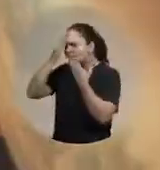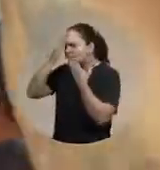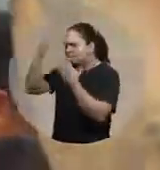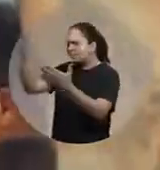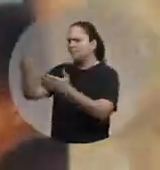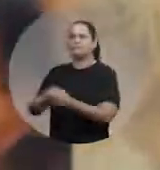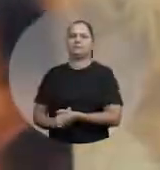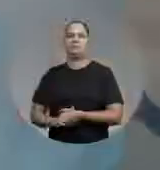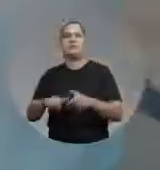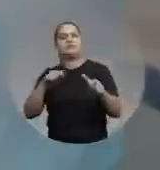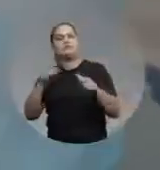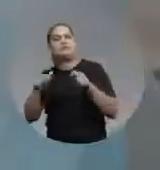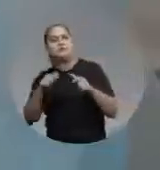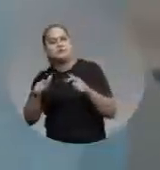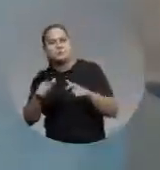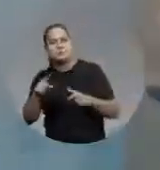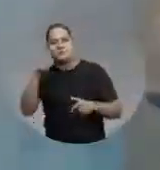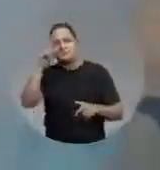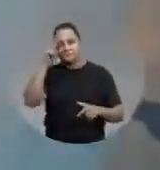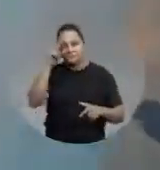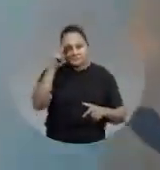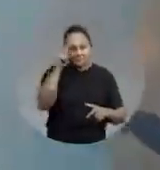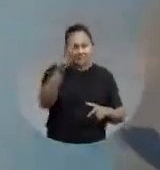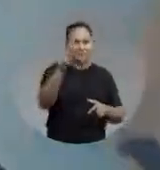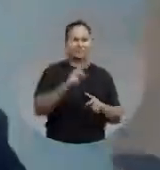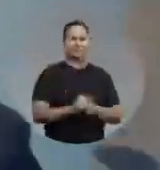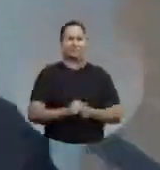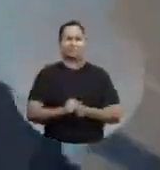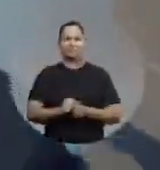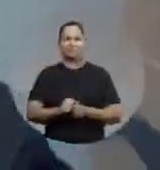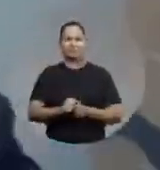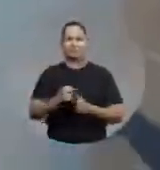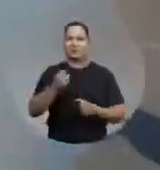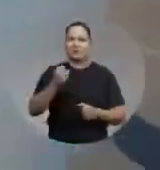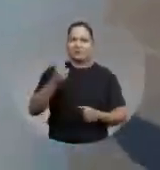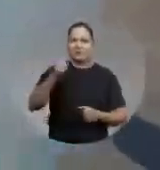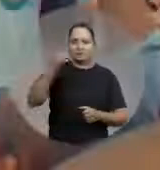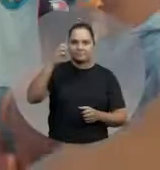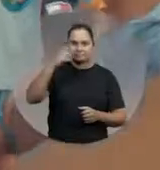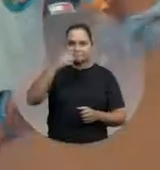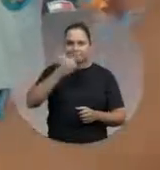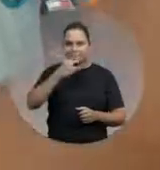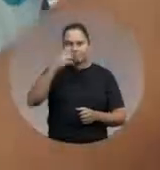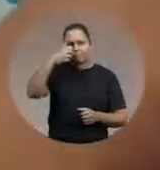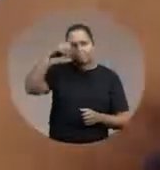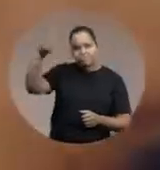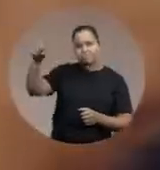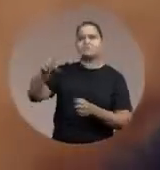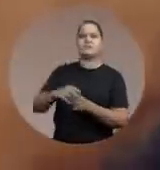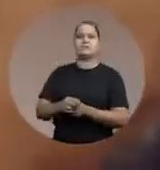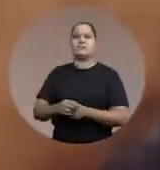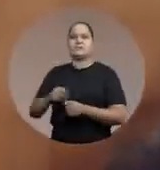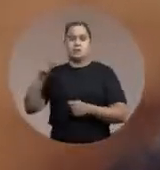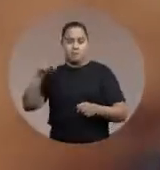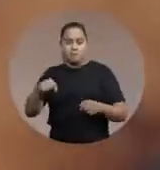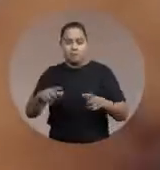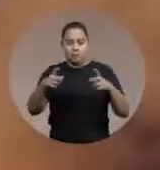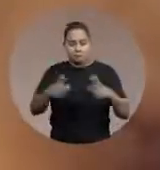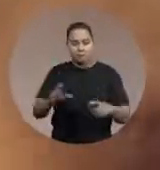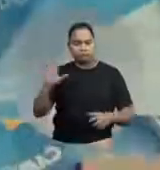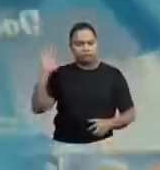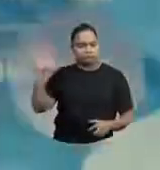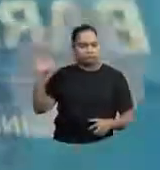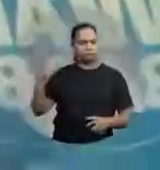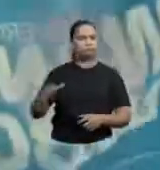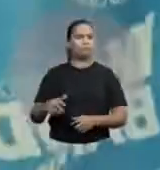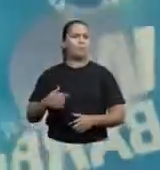Foi um trabalho árduo, mas graças a Deus, o meu palanque, os meus amigos não agrediram ninguém. Respeitamos